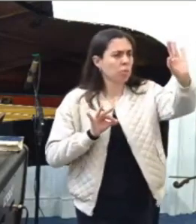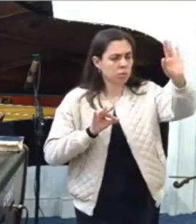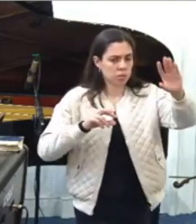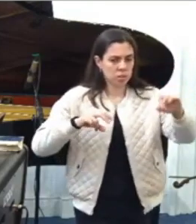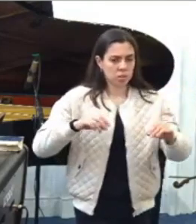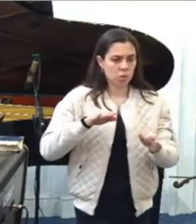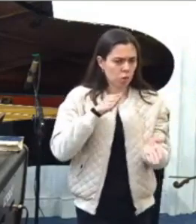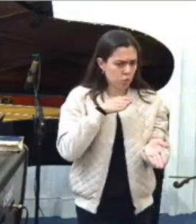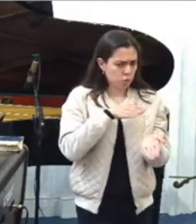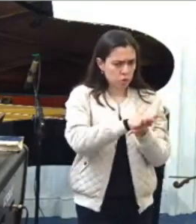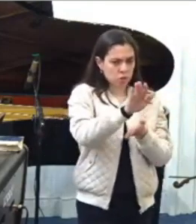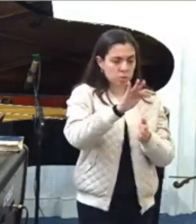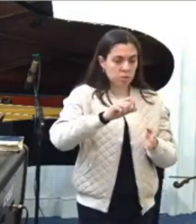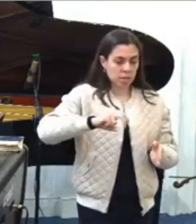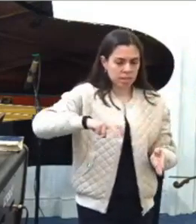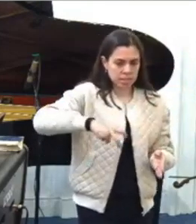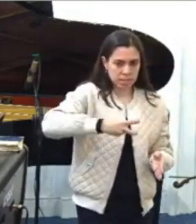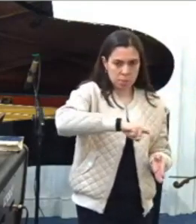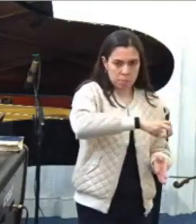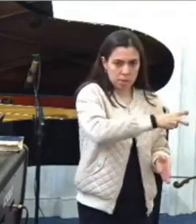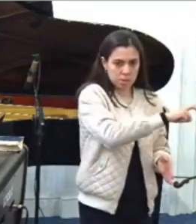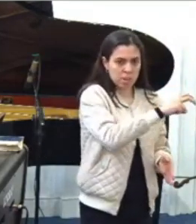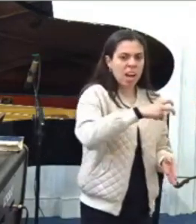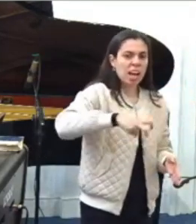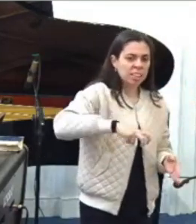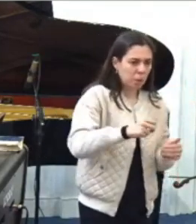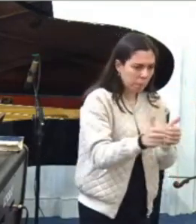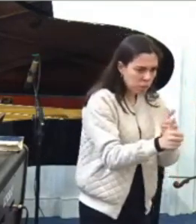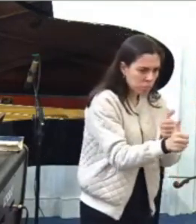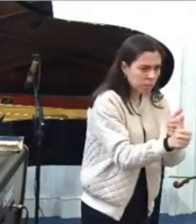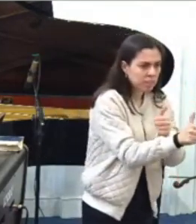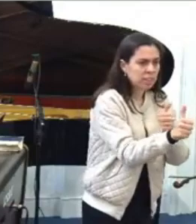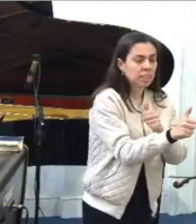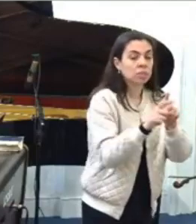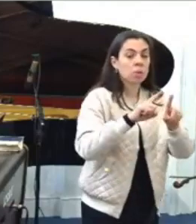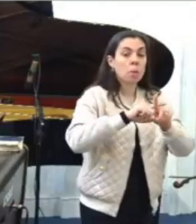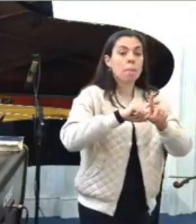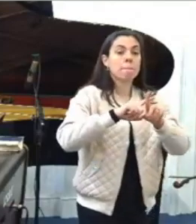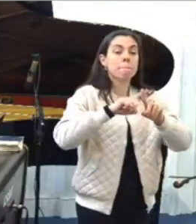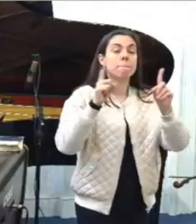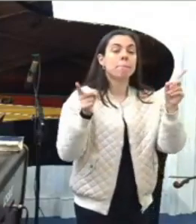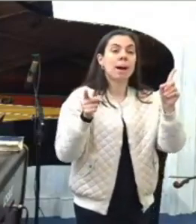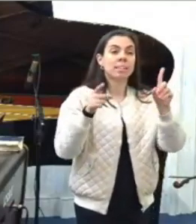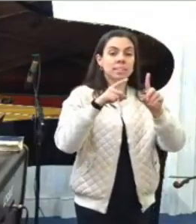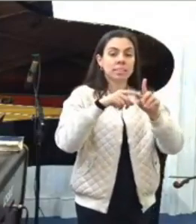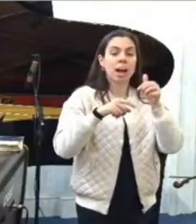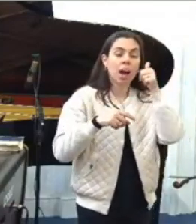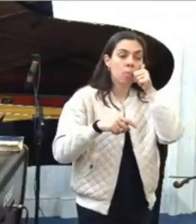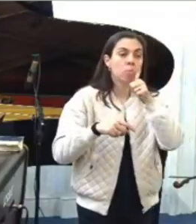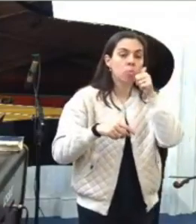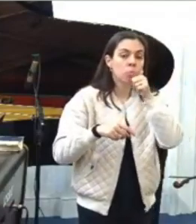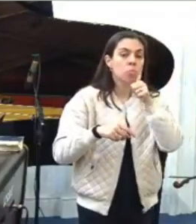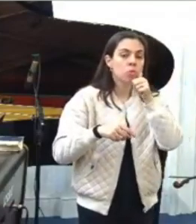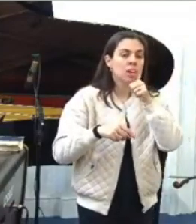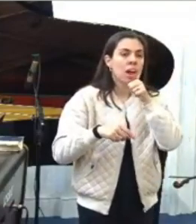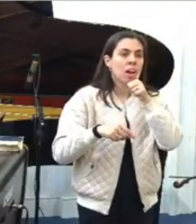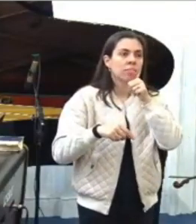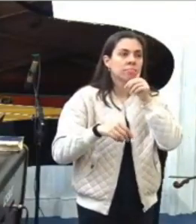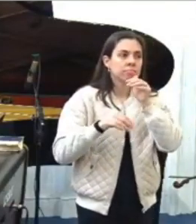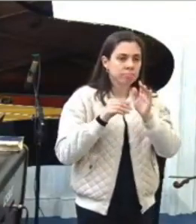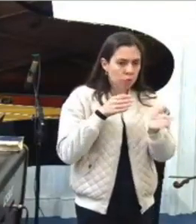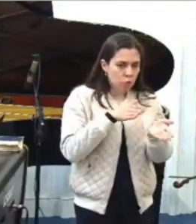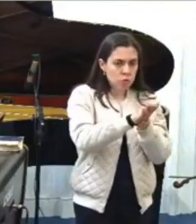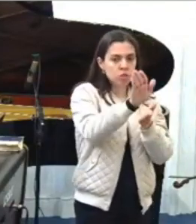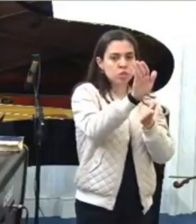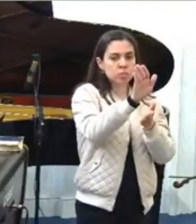serpente. Então a serpente lançou da boca água como um rio atrás da mulher, a fim de fazer com que ela fosse arrastada